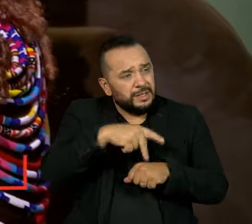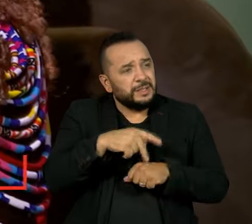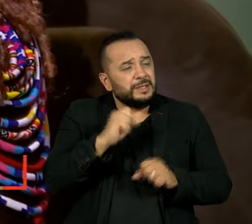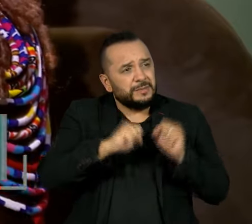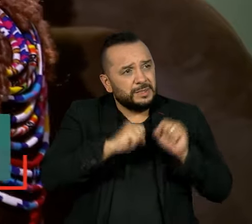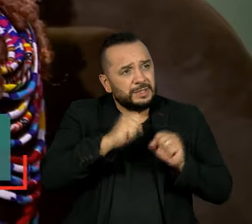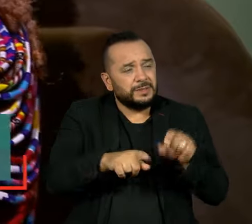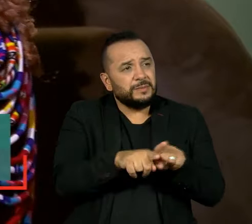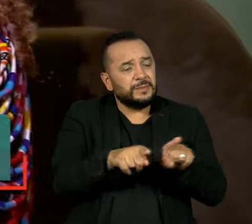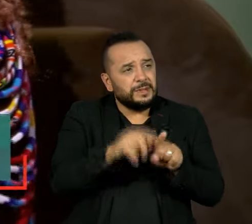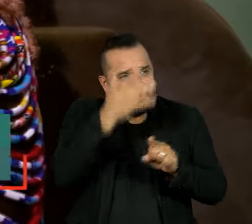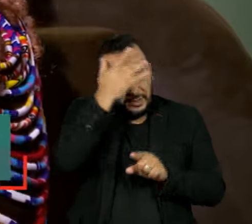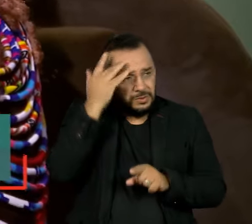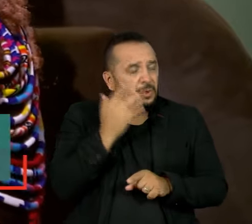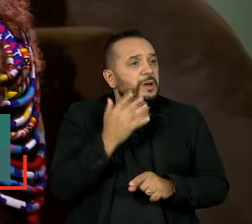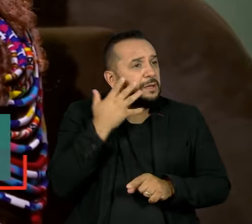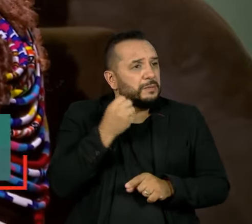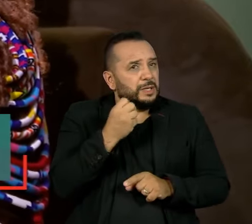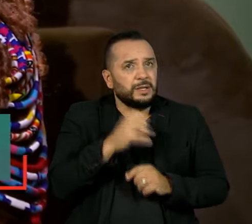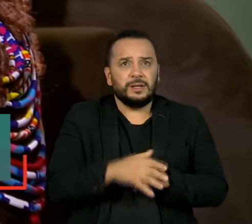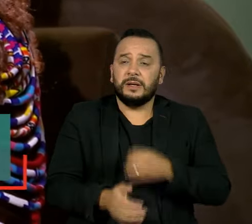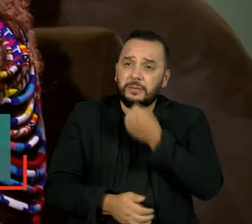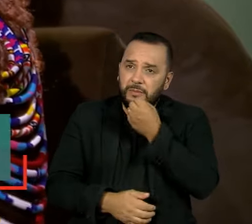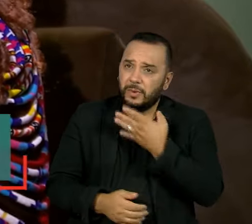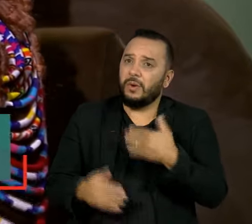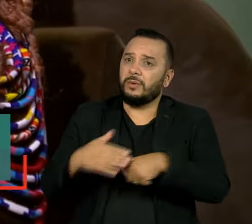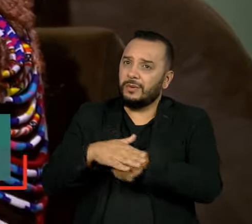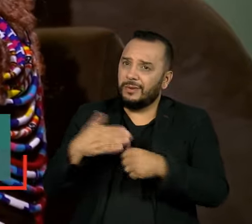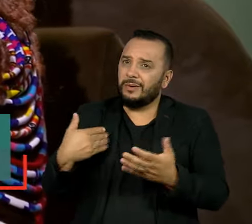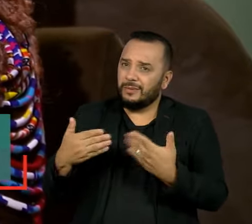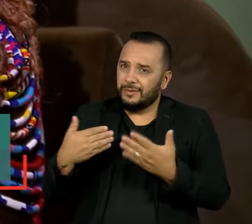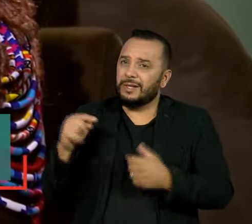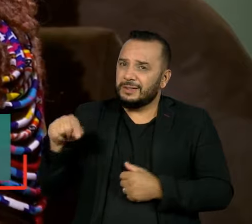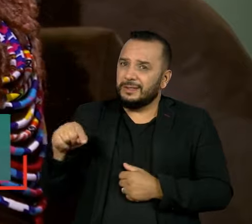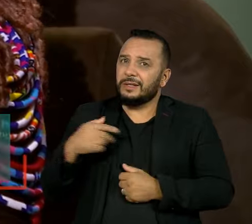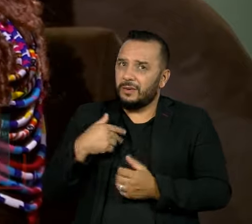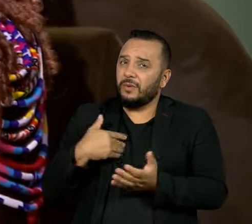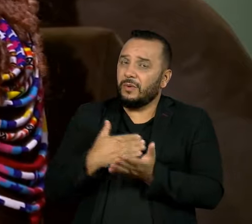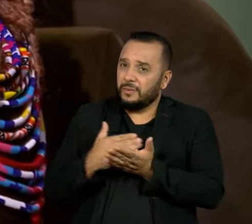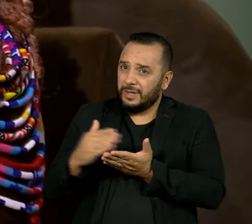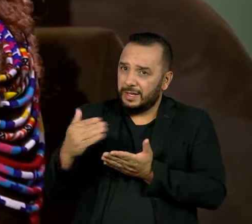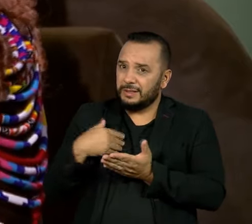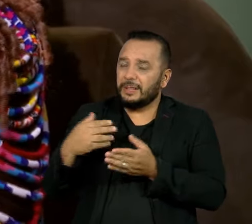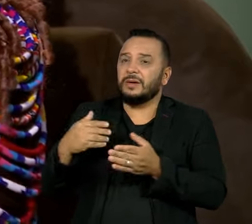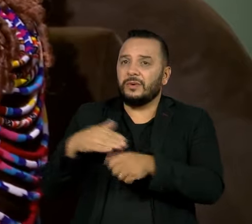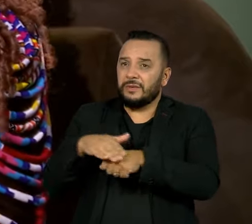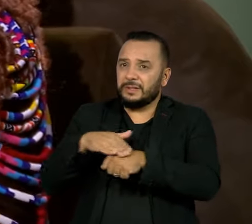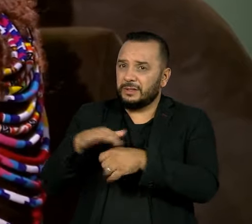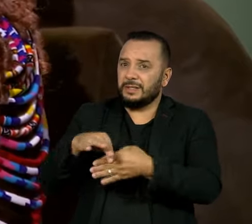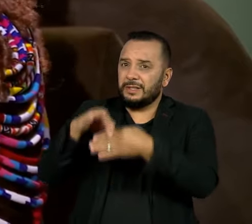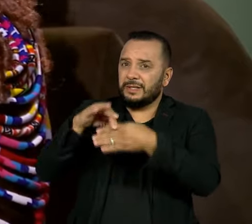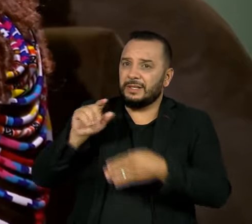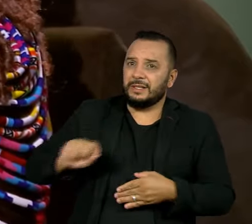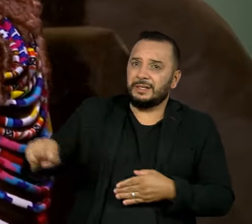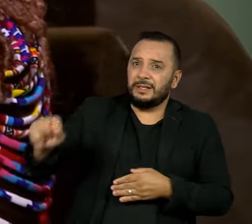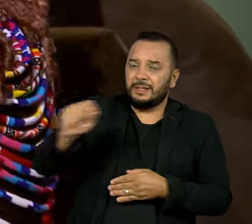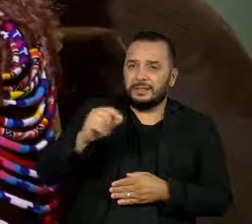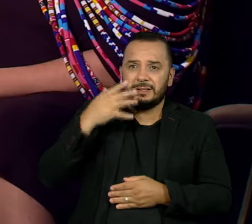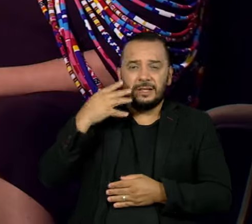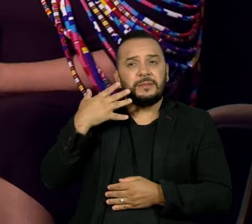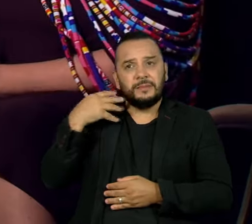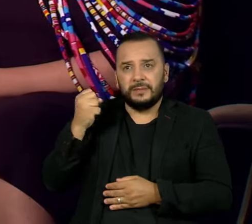Com certeza. Aliás, é excelente que a gente está tendo essa conversa, porque é por ela que eu começo conversando com lideranças, especialmente lideranças brancas.